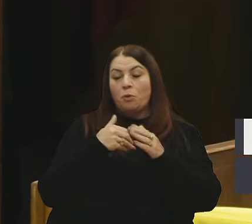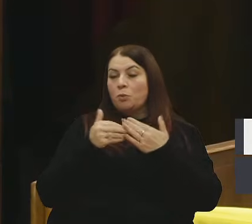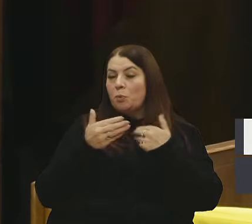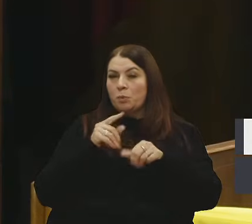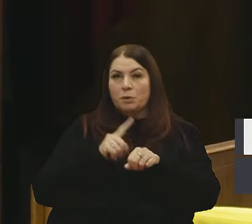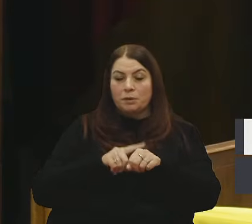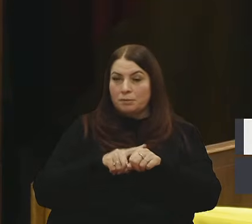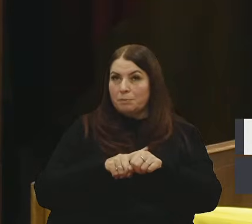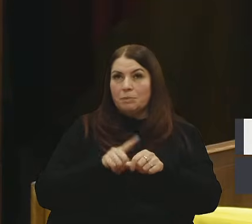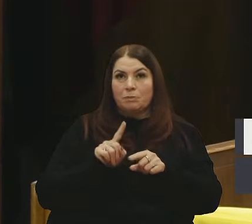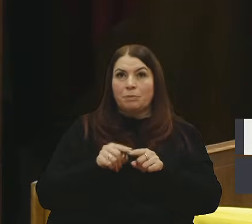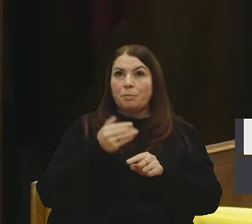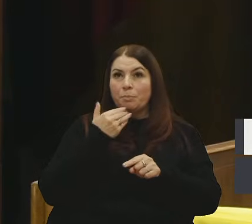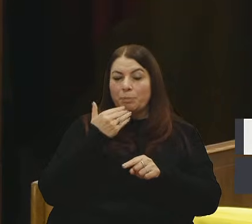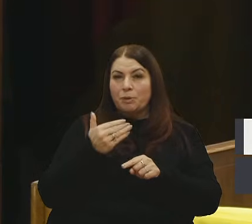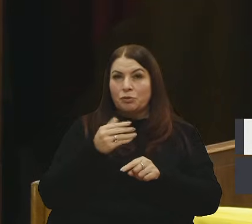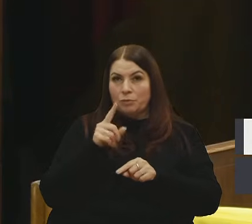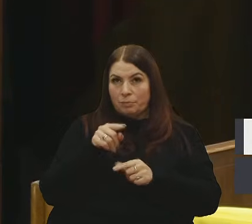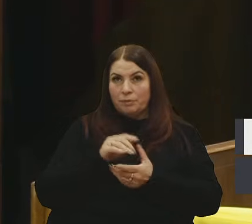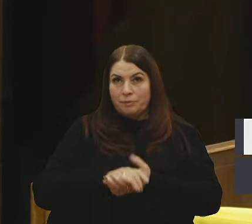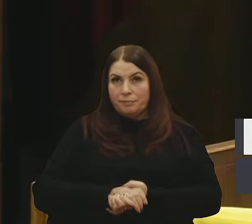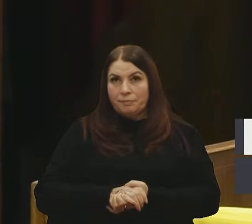tempo, bastando o pedido para tal.